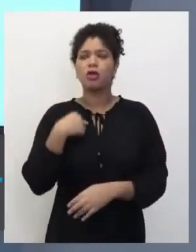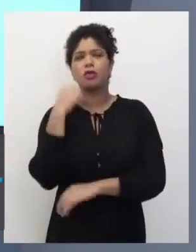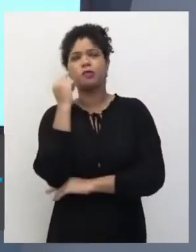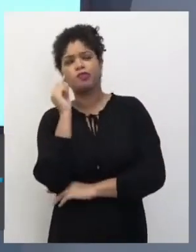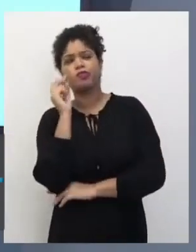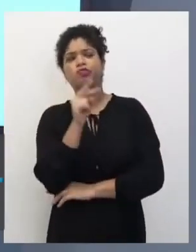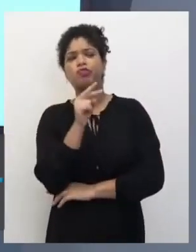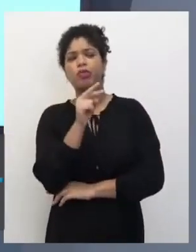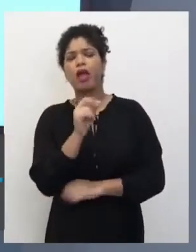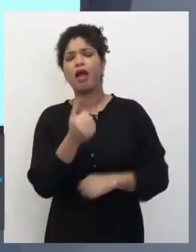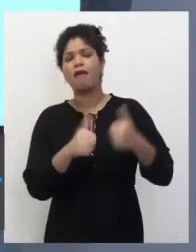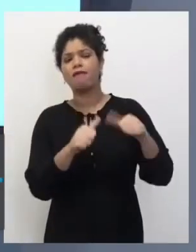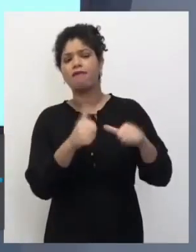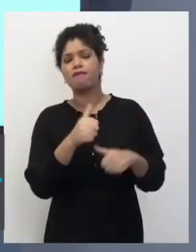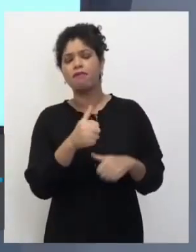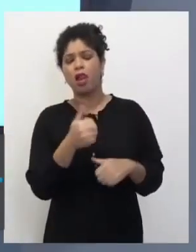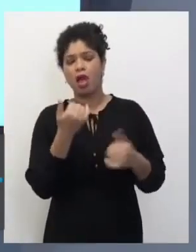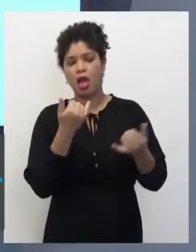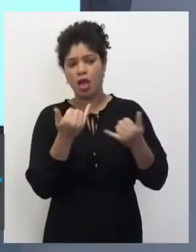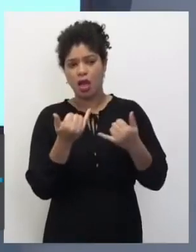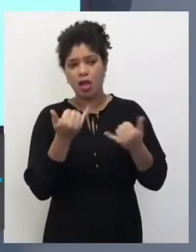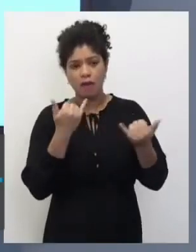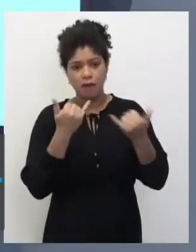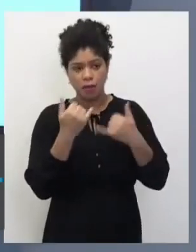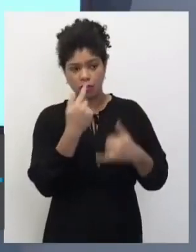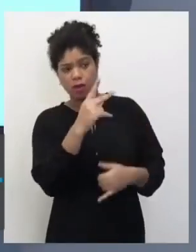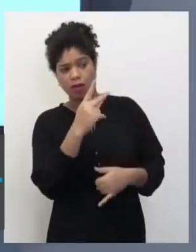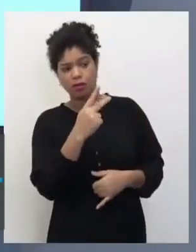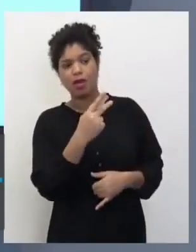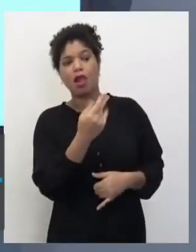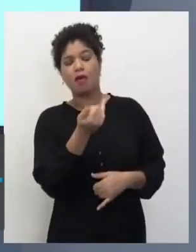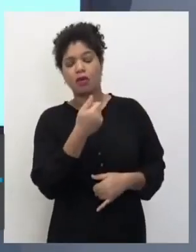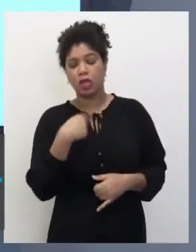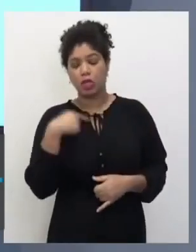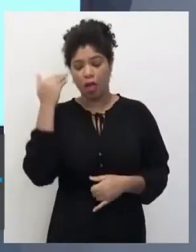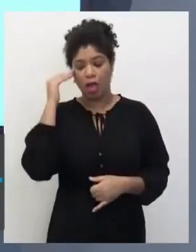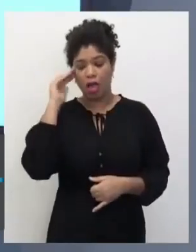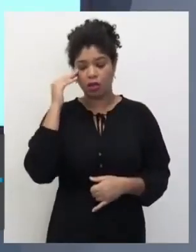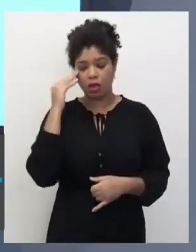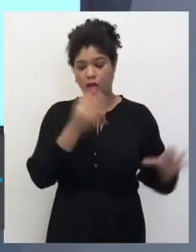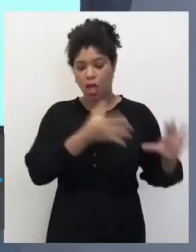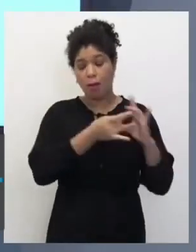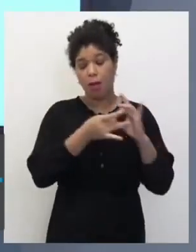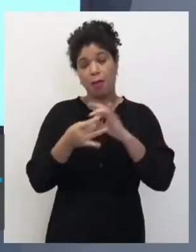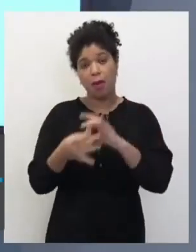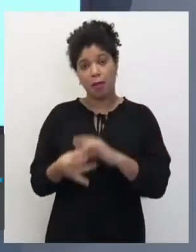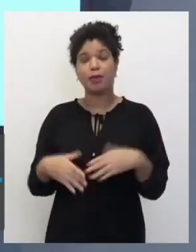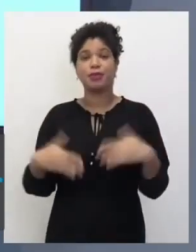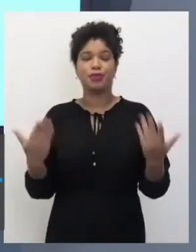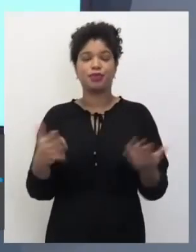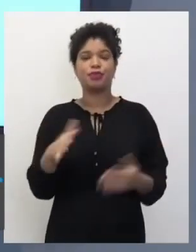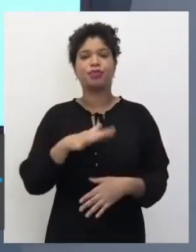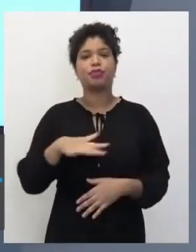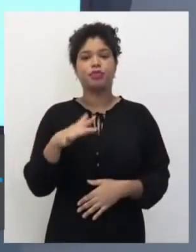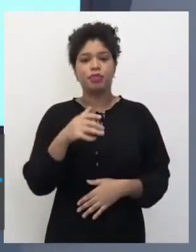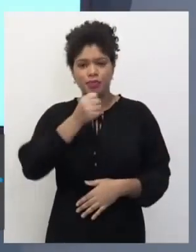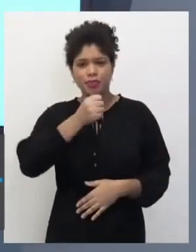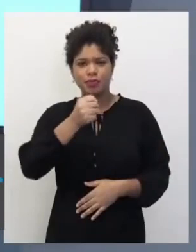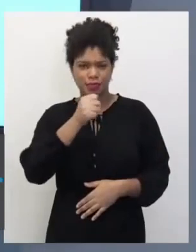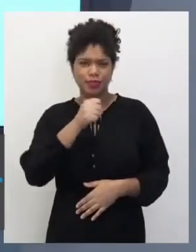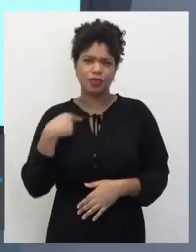aquela informação e adquirir algo mais sobre aquele contexto. A entrevista, eu comentei até para vocês assim,